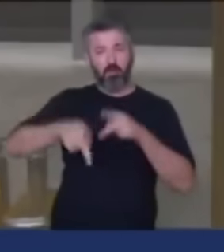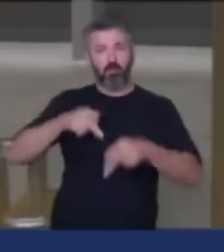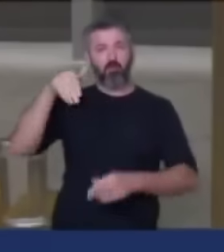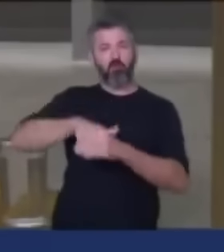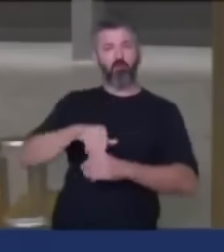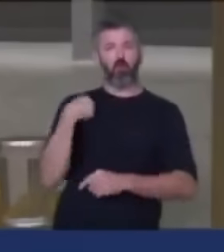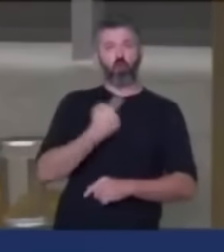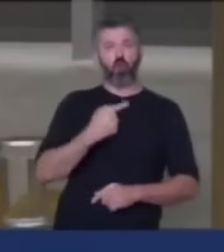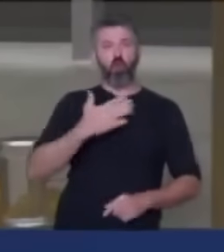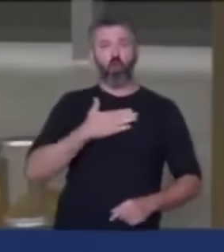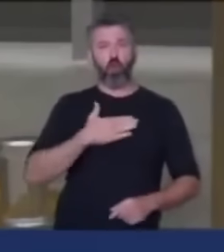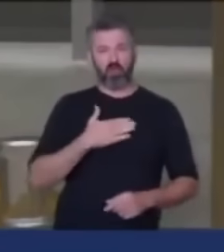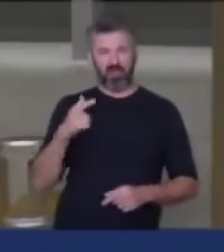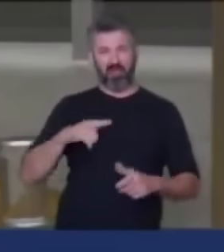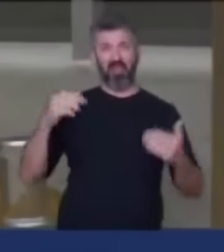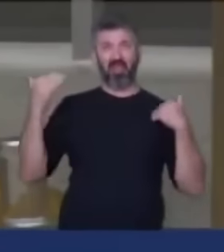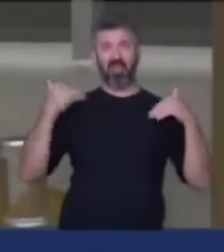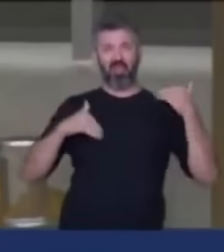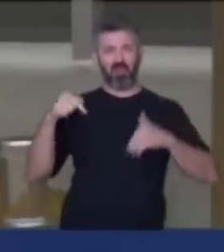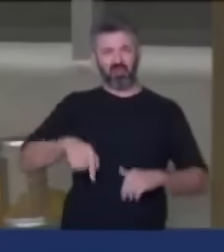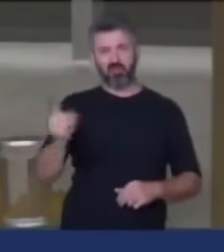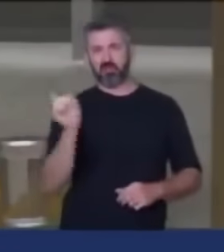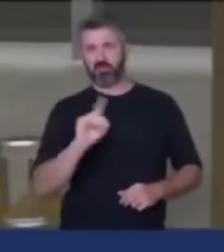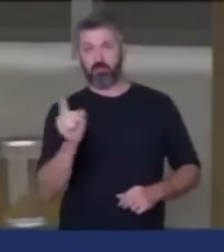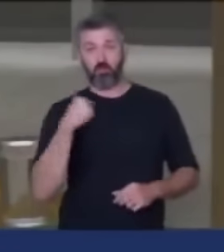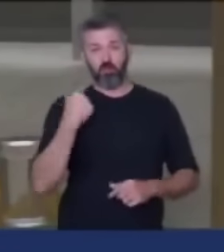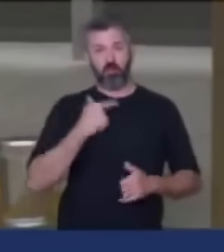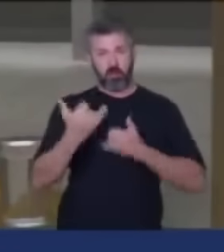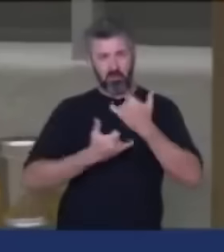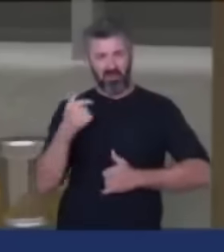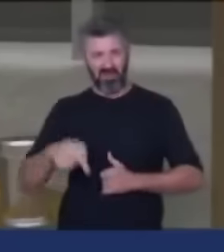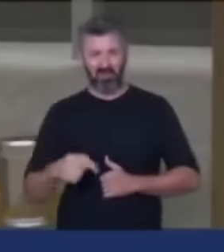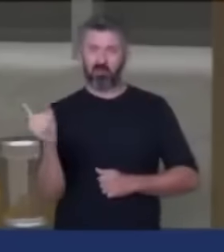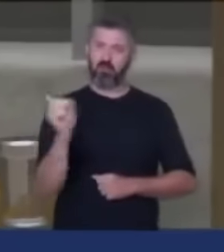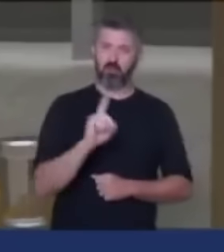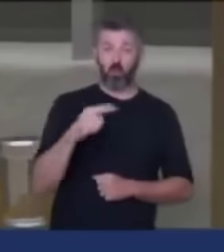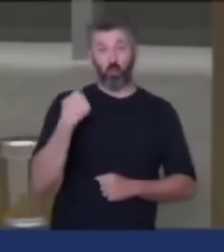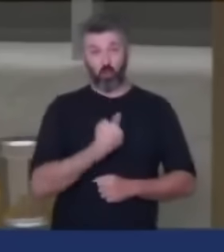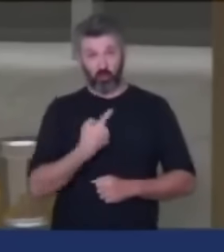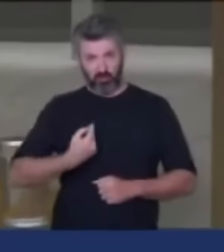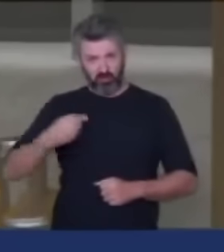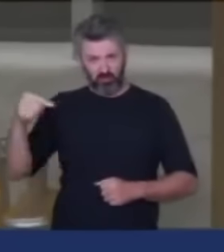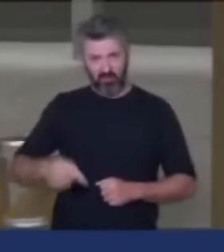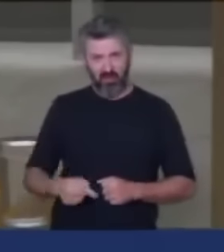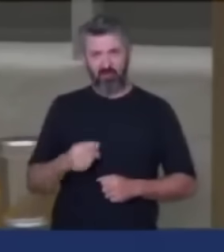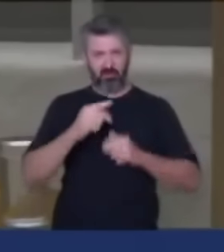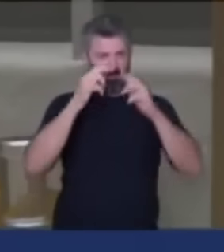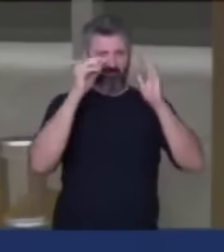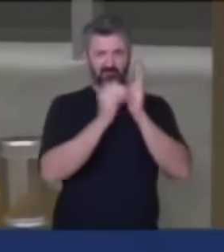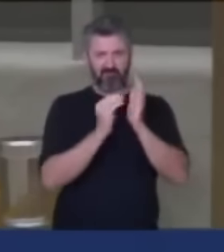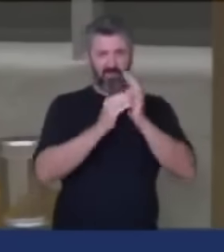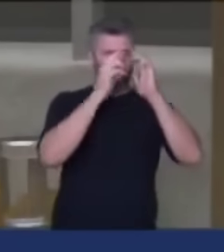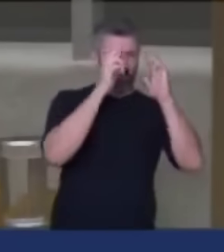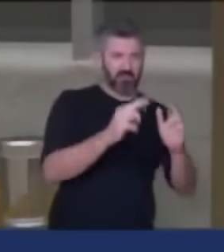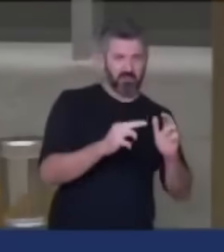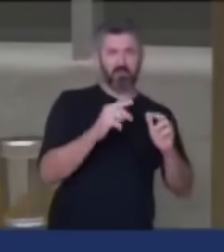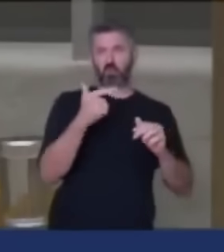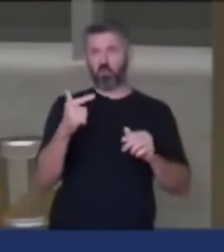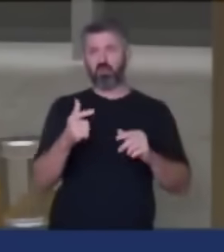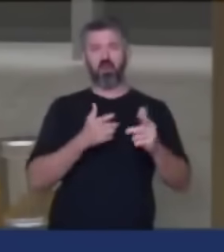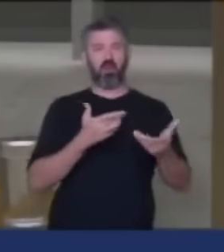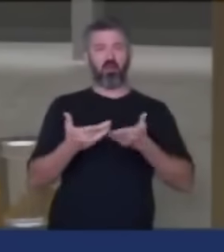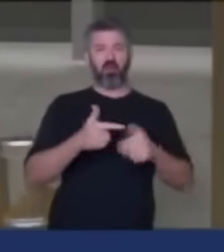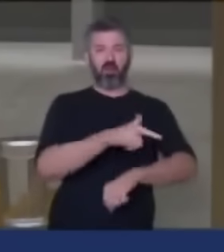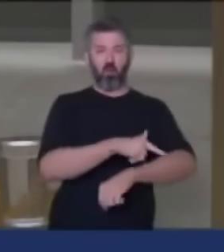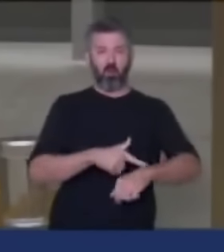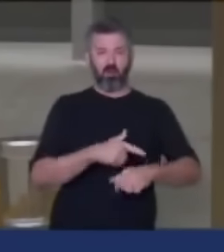estamos aqui a passeio nós não estamos aqui de brincadeira nós não estamos aqui para desrespeitar ou tratar com falta de decoro